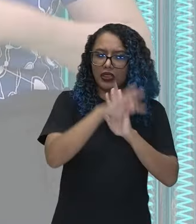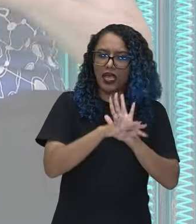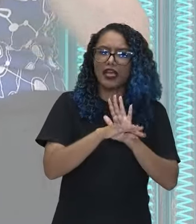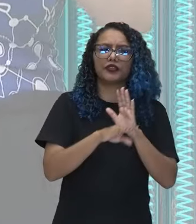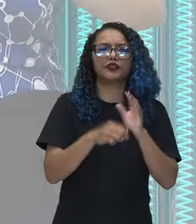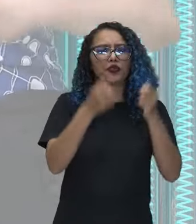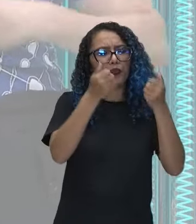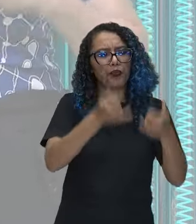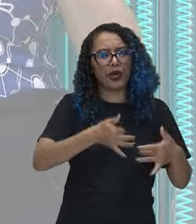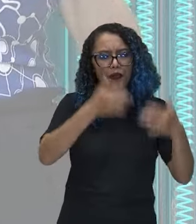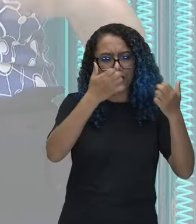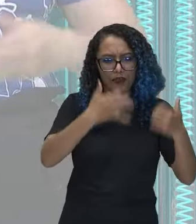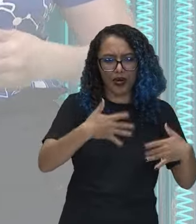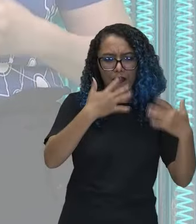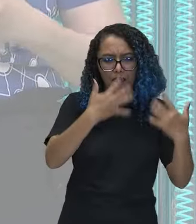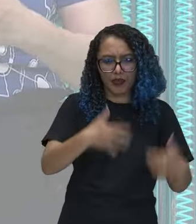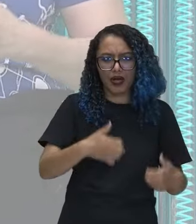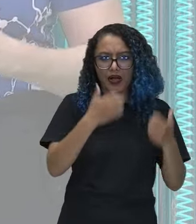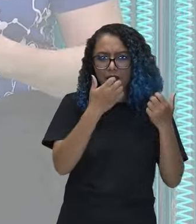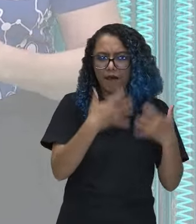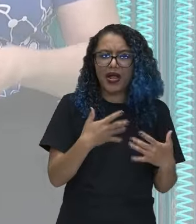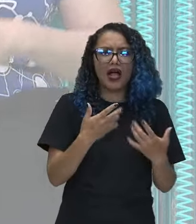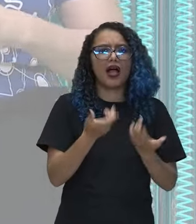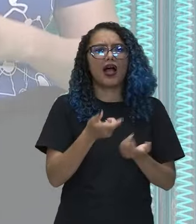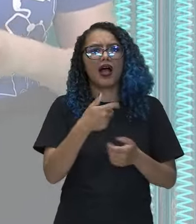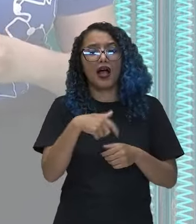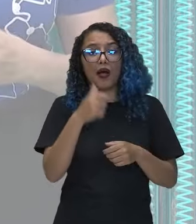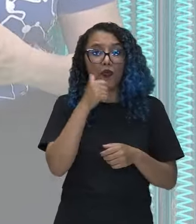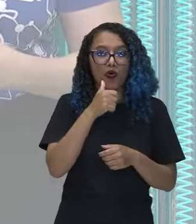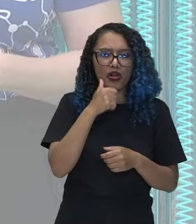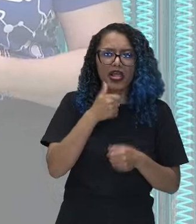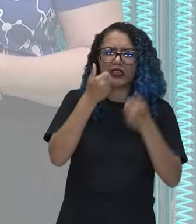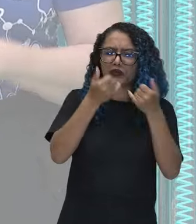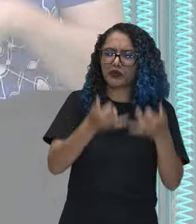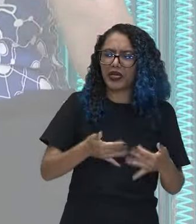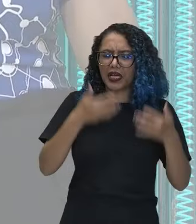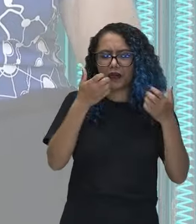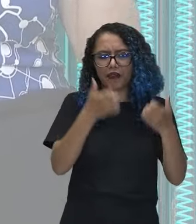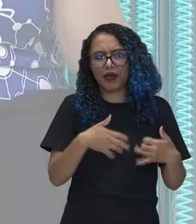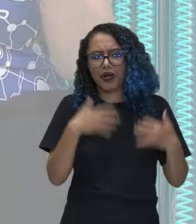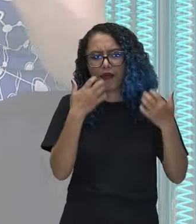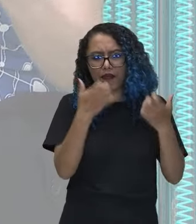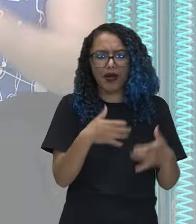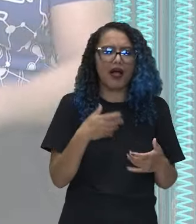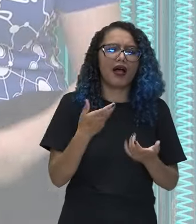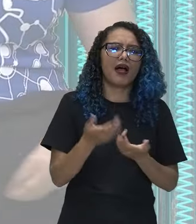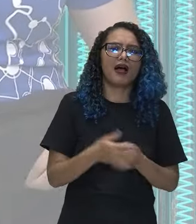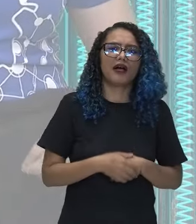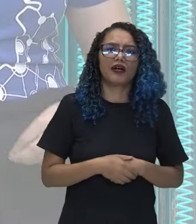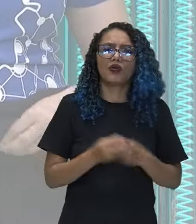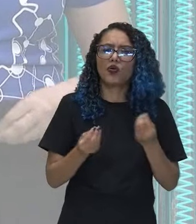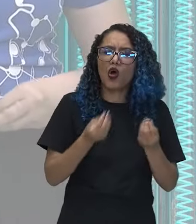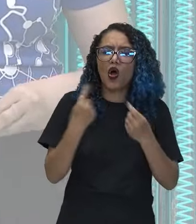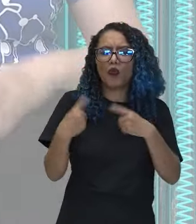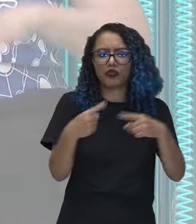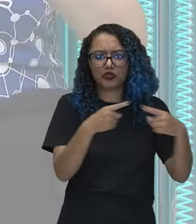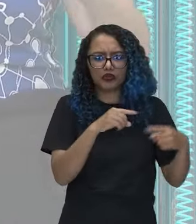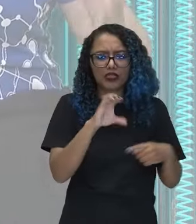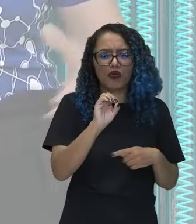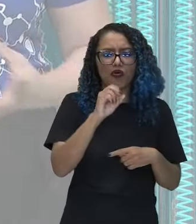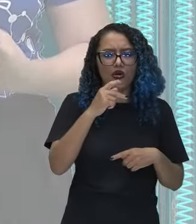a jornalista colocando toda a situação do que foi comentado na COP, né,